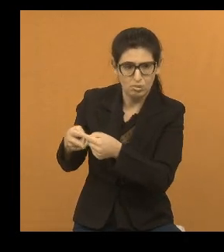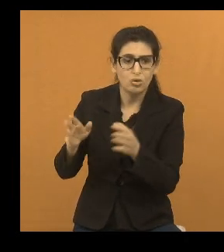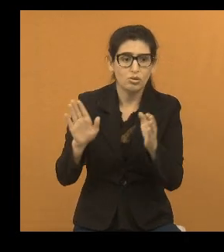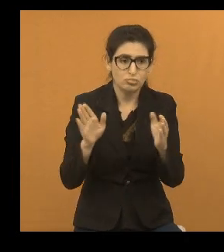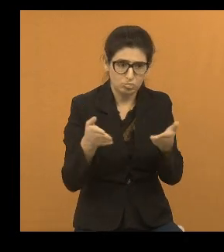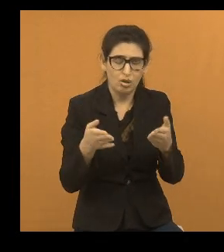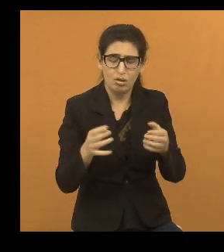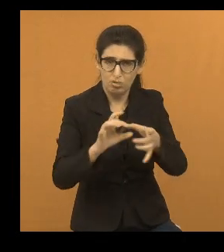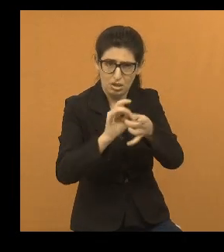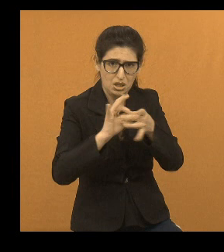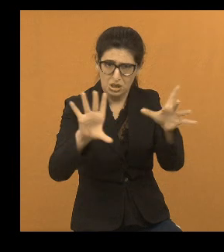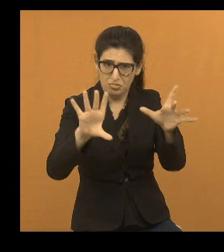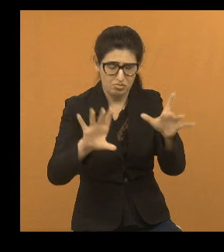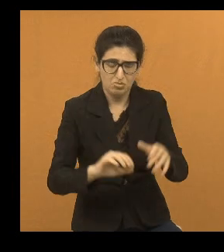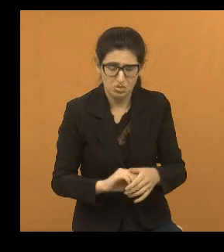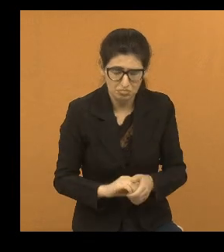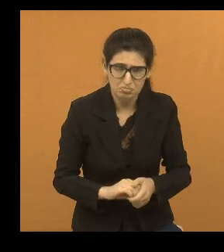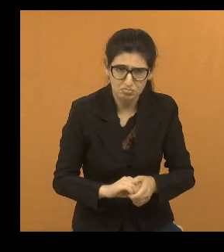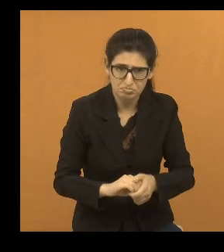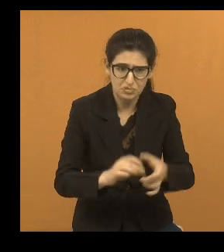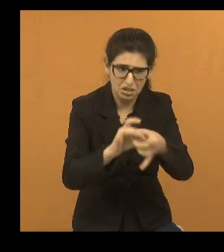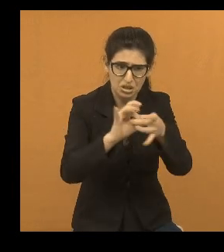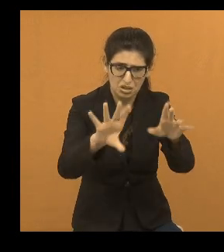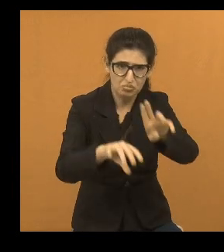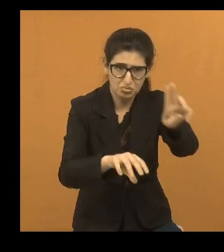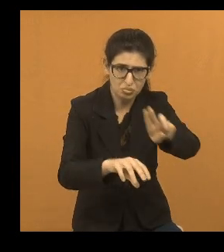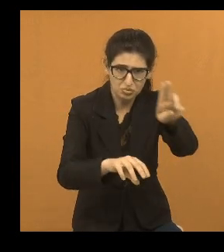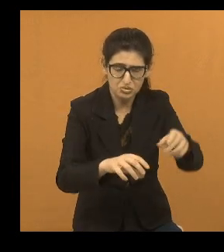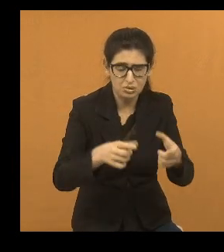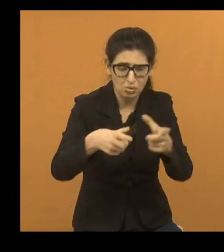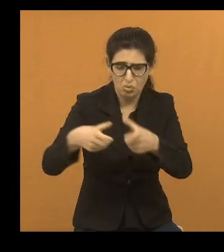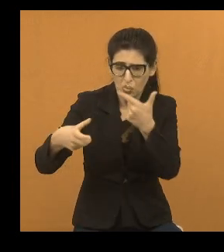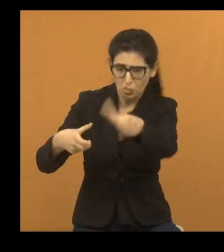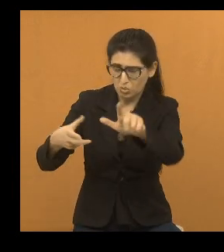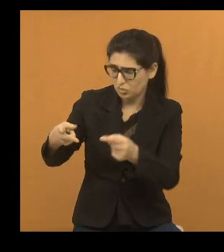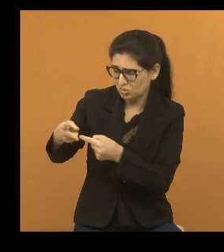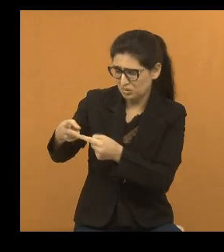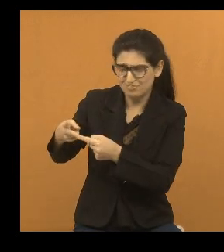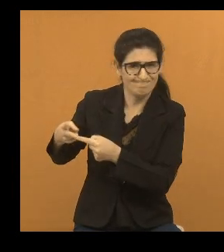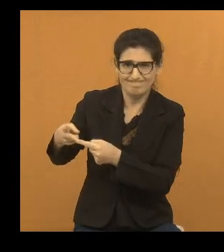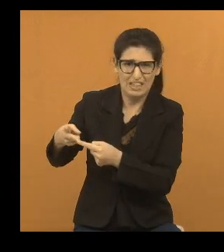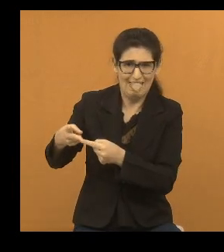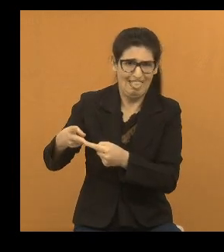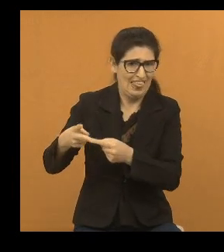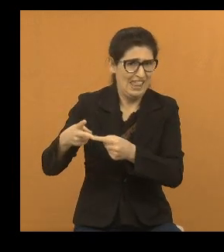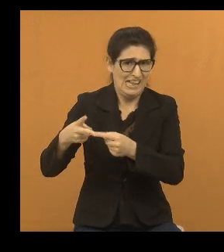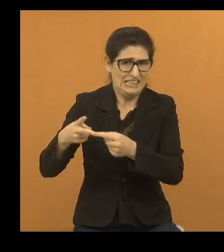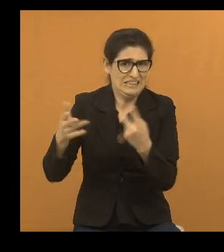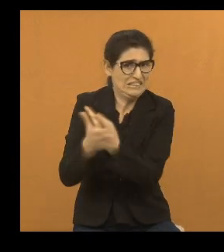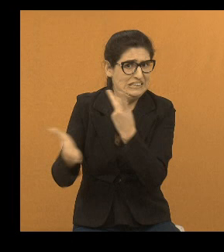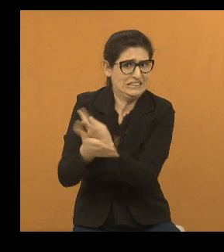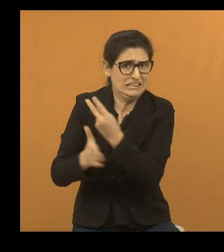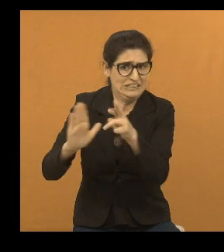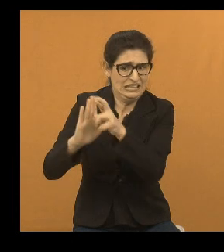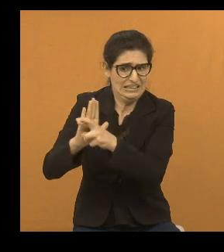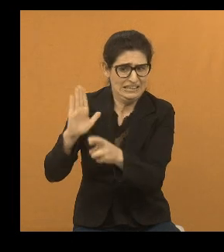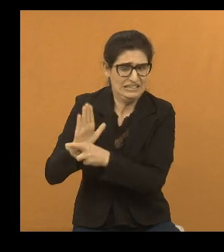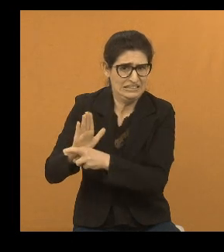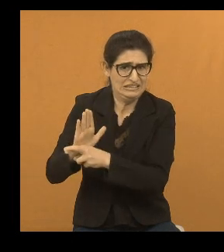áreas públicas e o outro deles em ocupação irregulares, né?